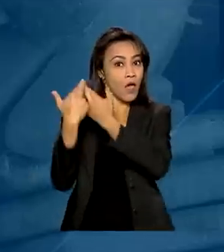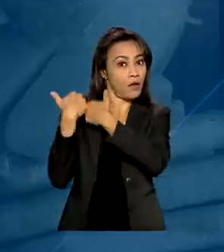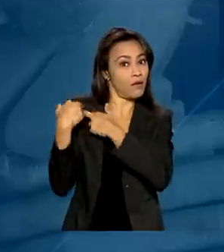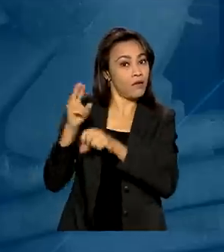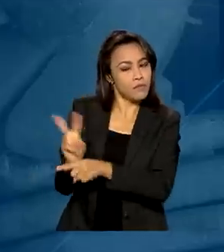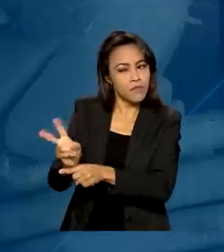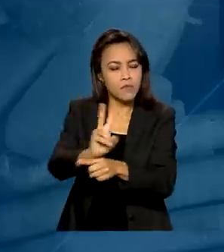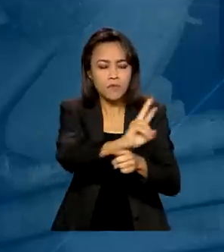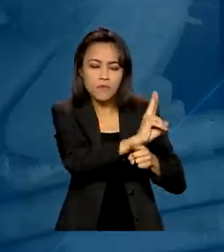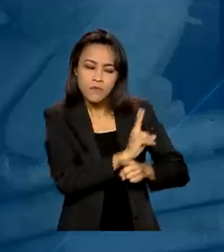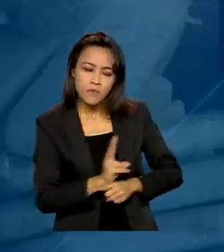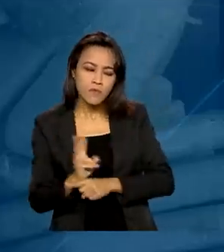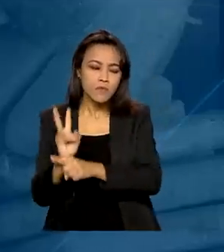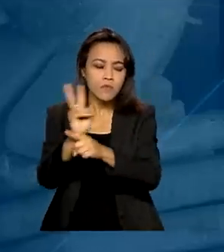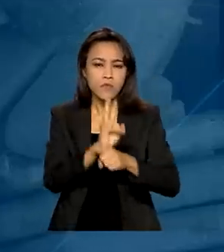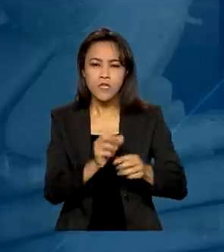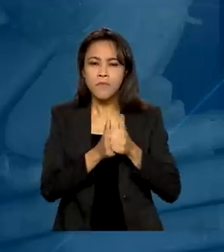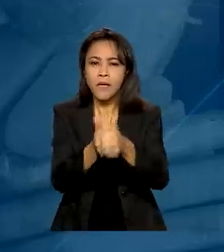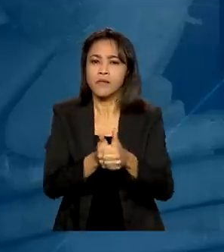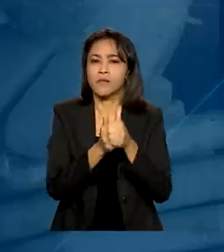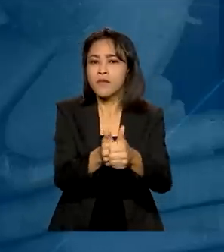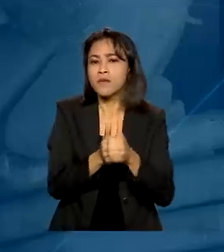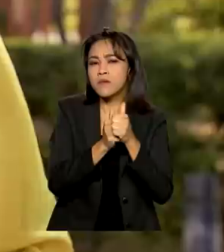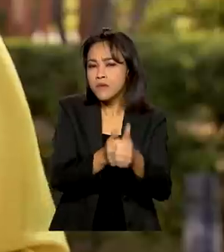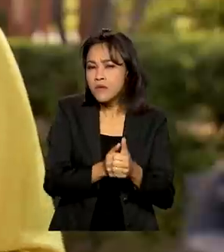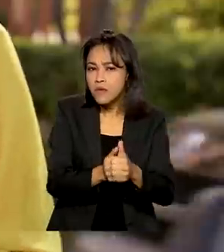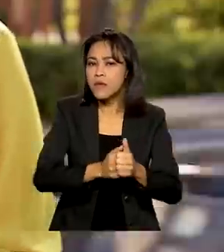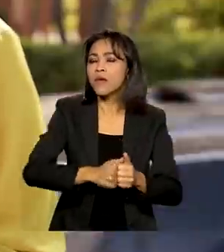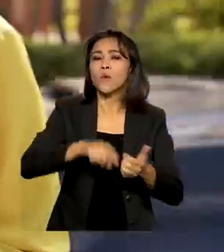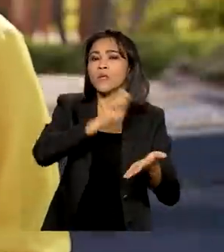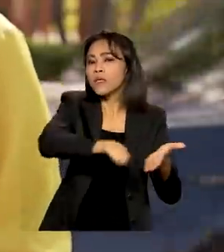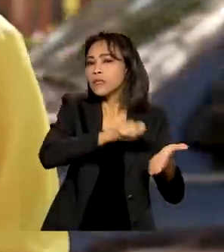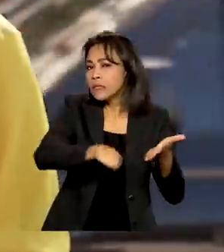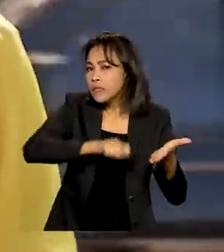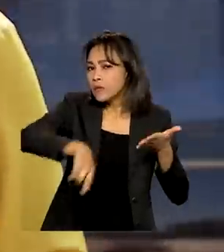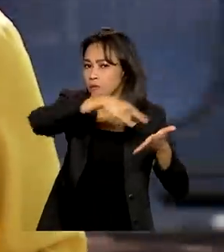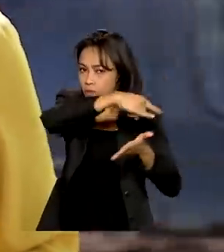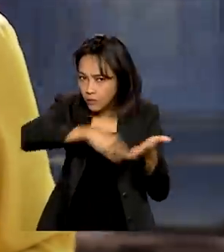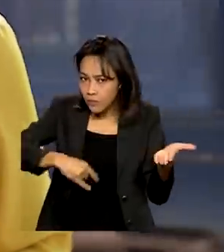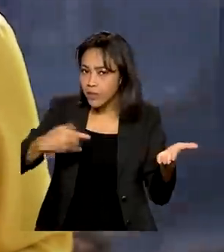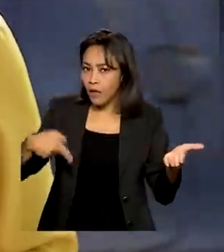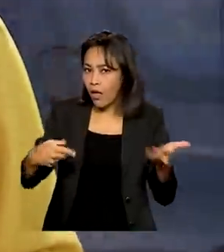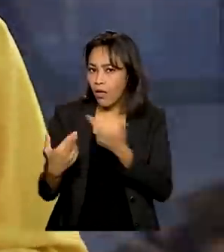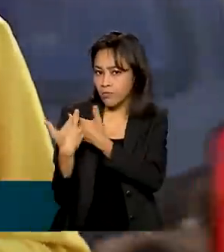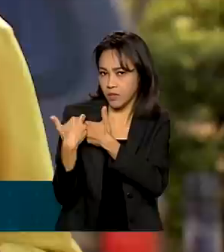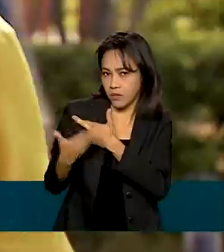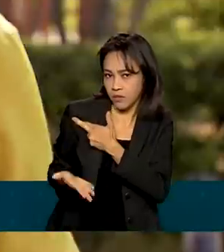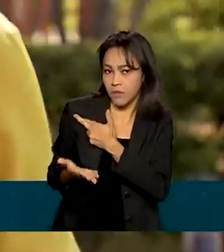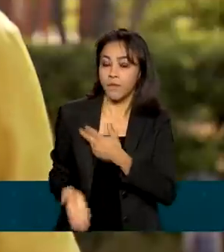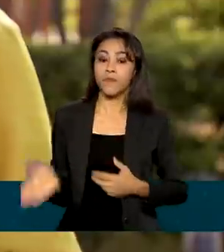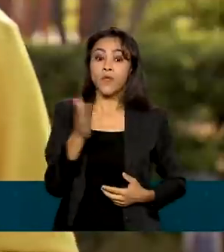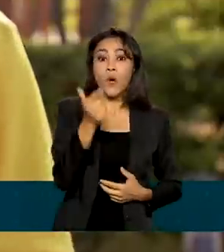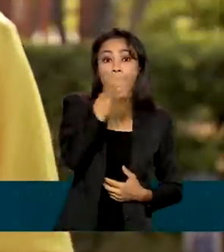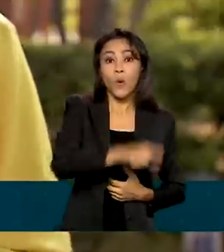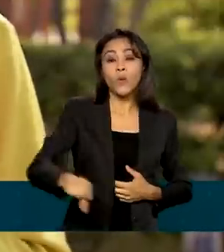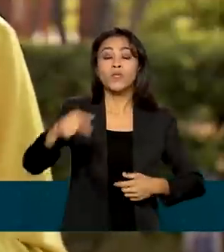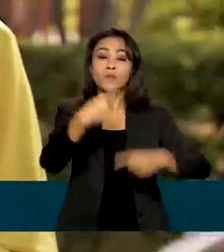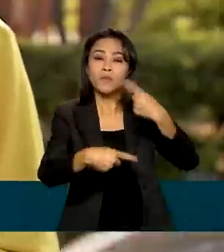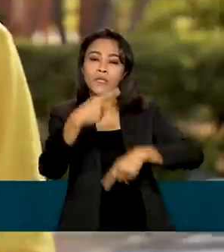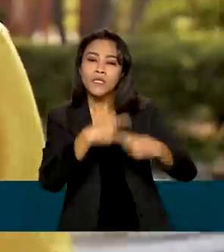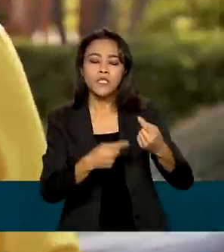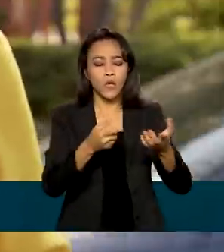avaliação das ações descritas no documento aprovado outro eixo integra as políticas de cuidado tratamento